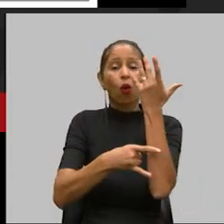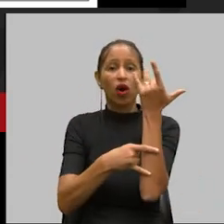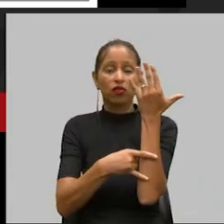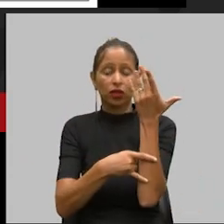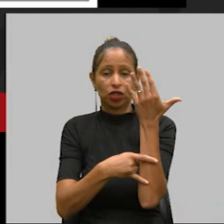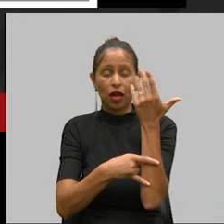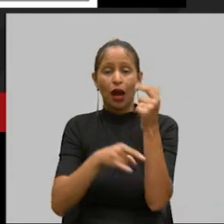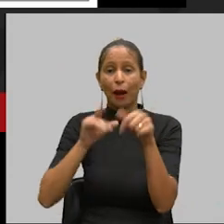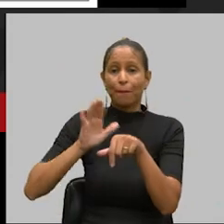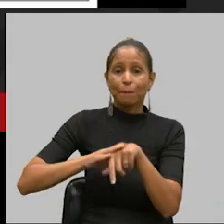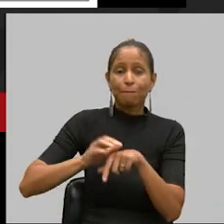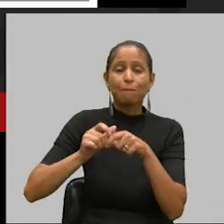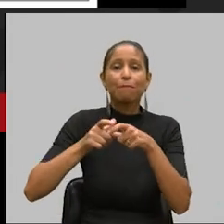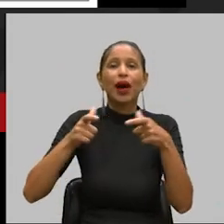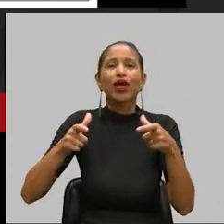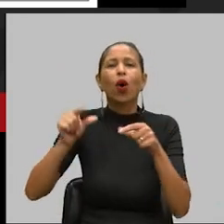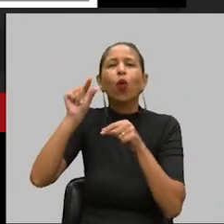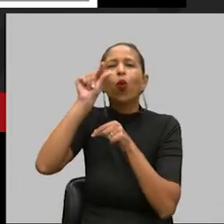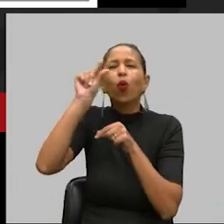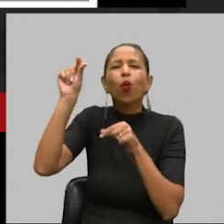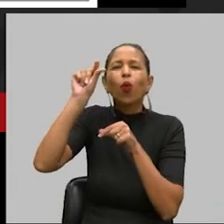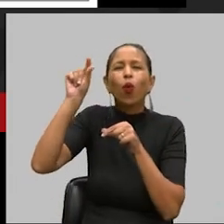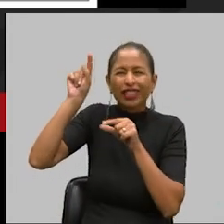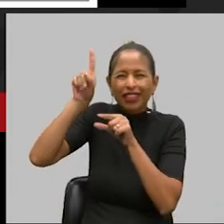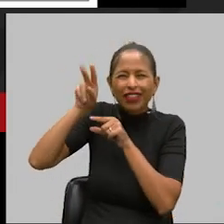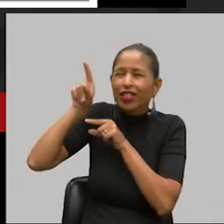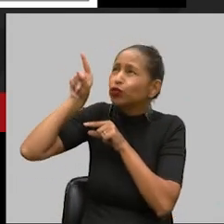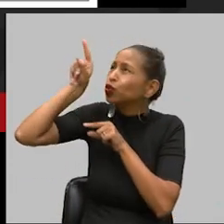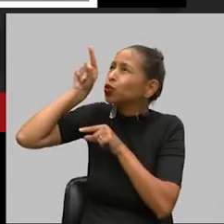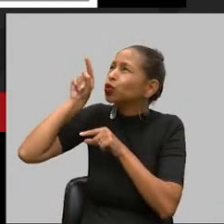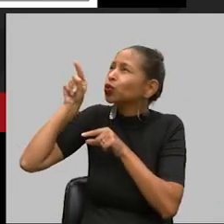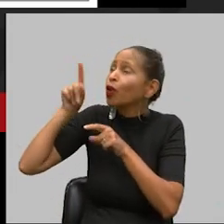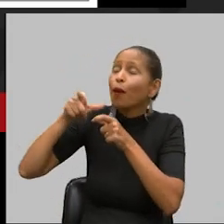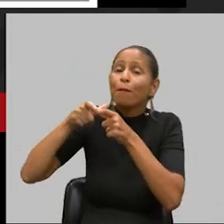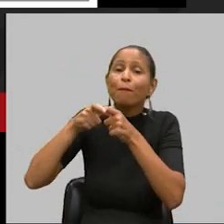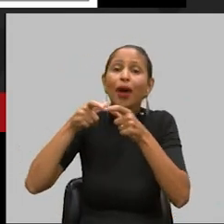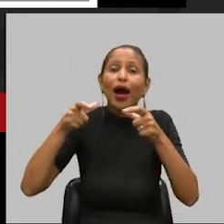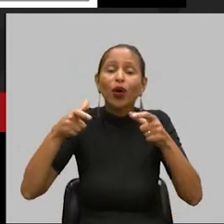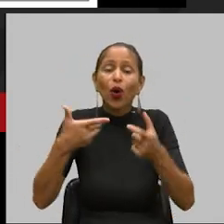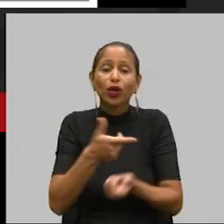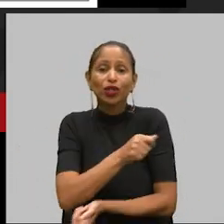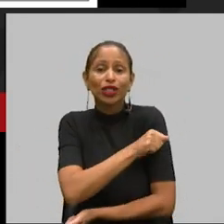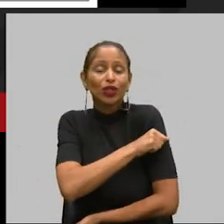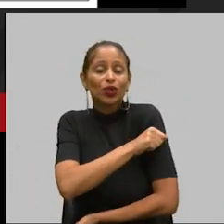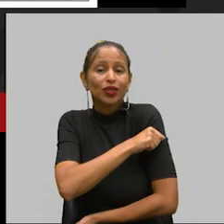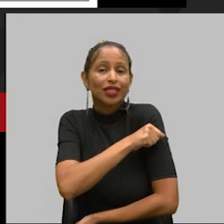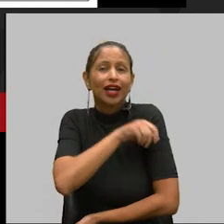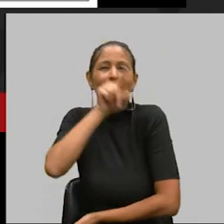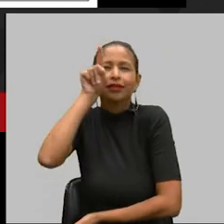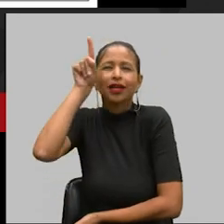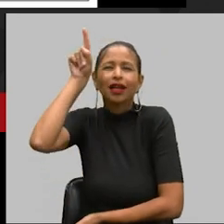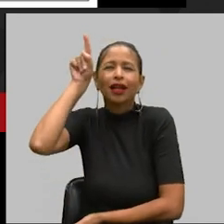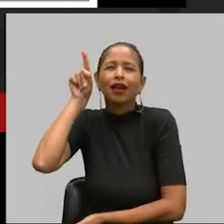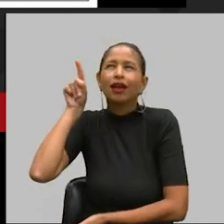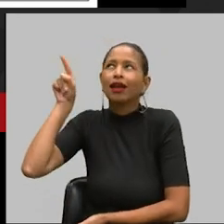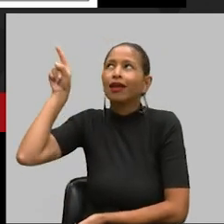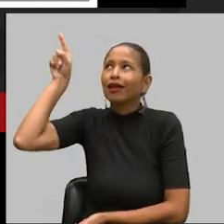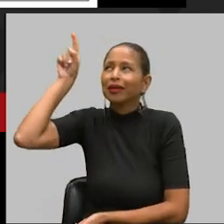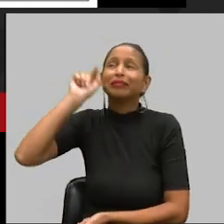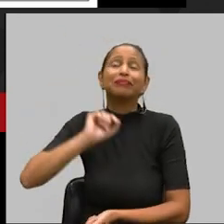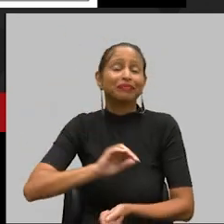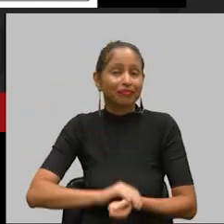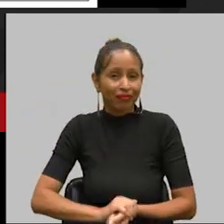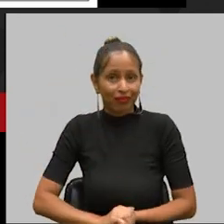quanto maior o quadradinho lá a pintura maior é o número de estudantes daquela região daquele município tá